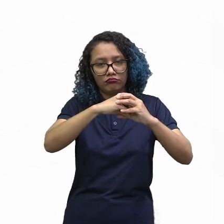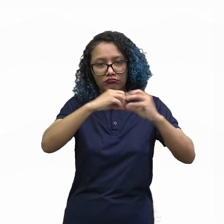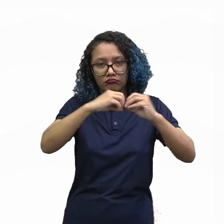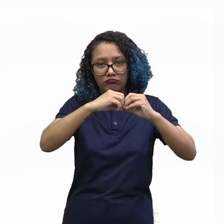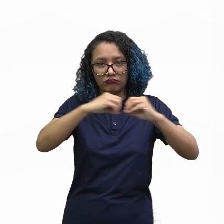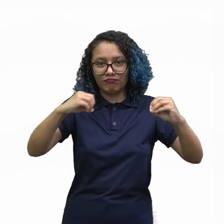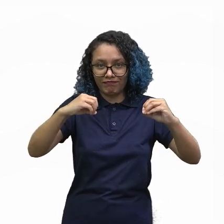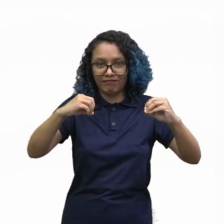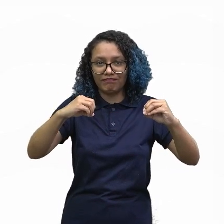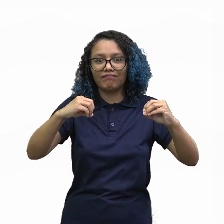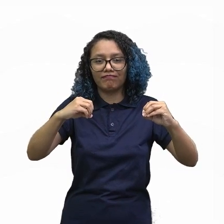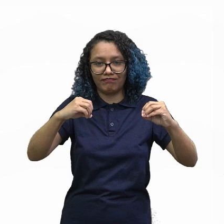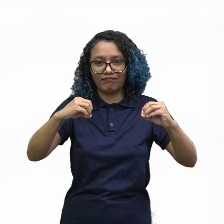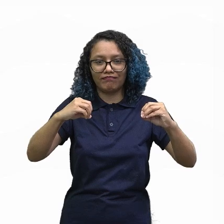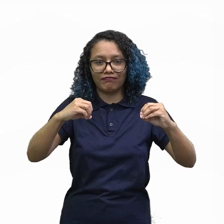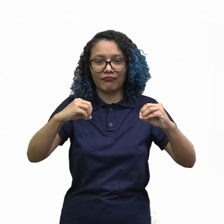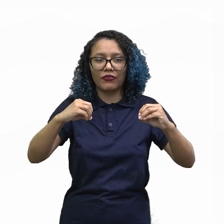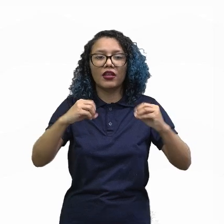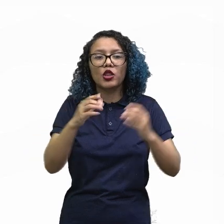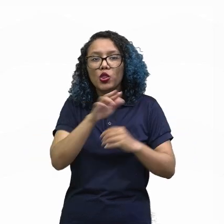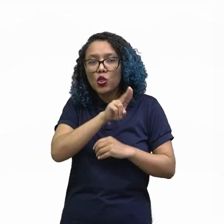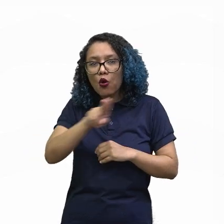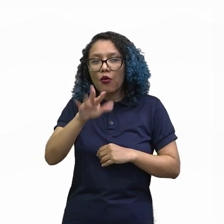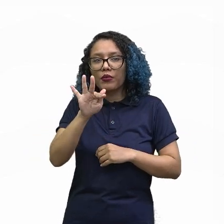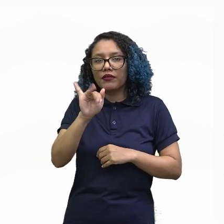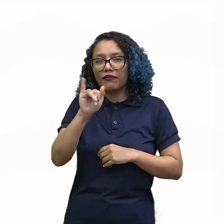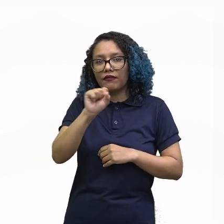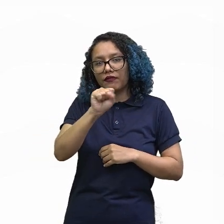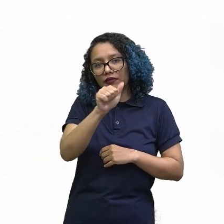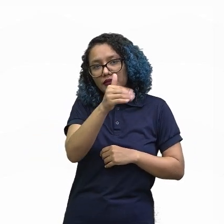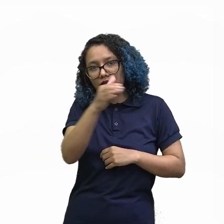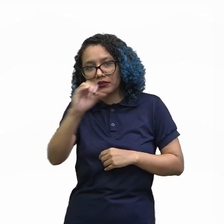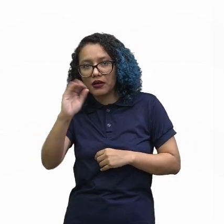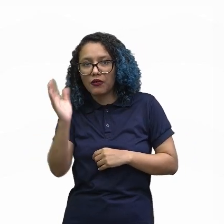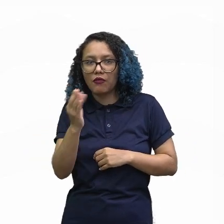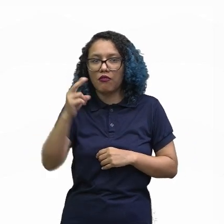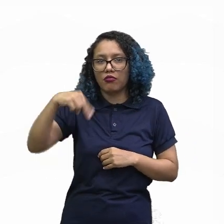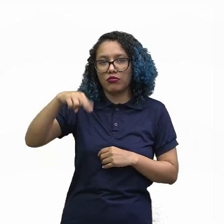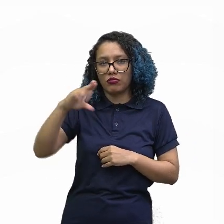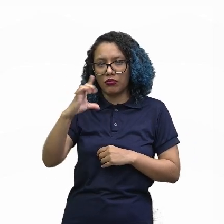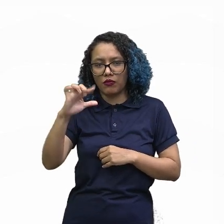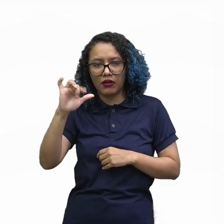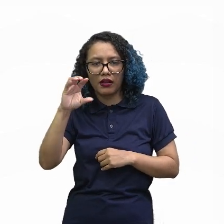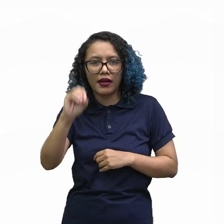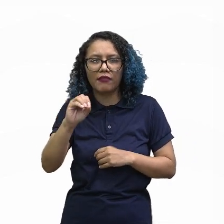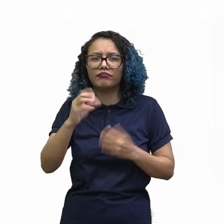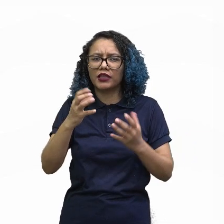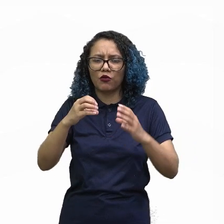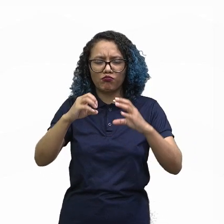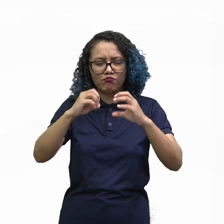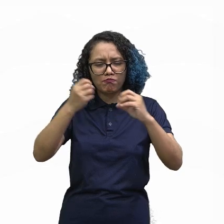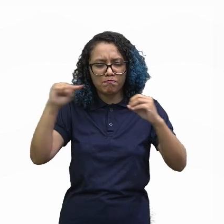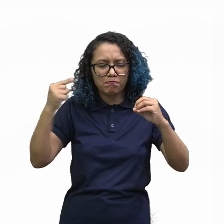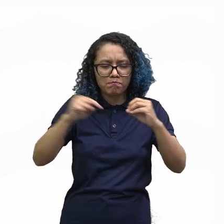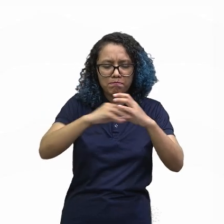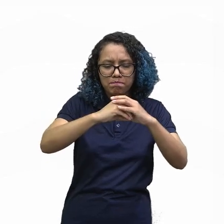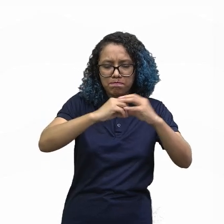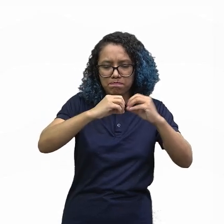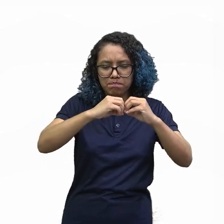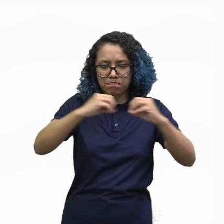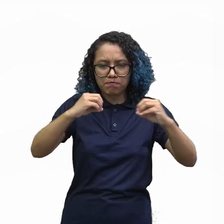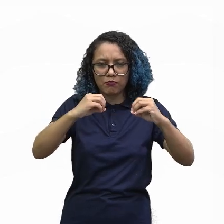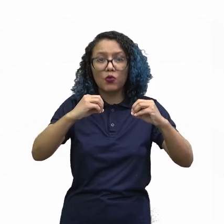processo chamado de fissão nuclear. A fissão, para tal finalidade, se dá de